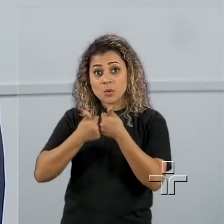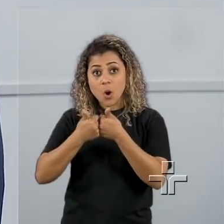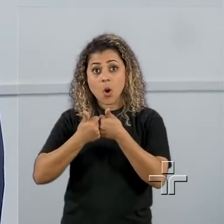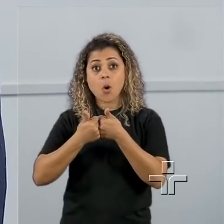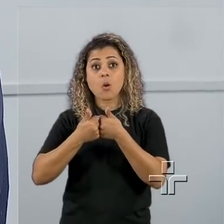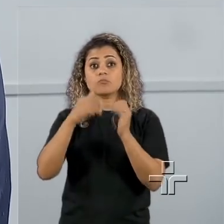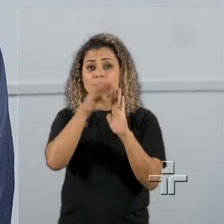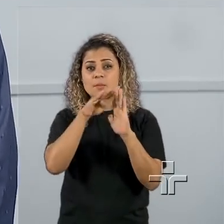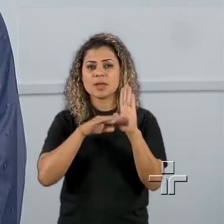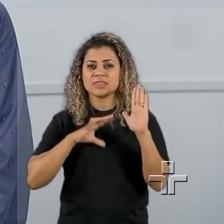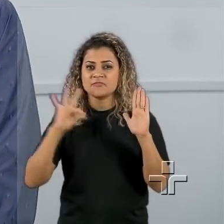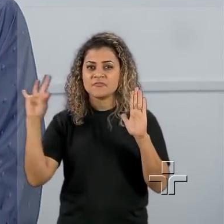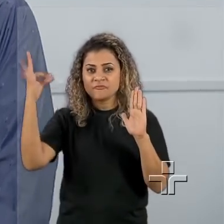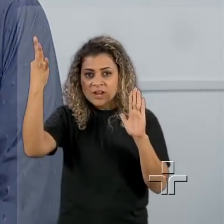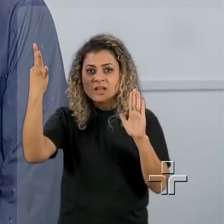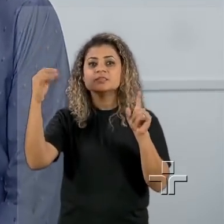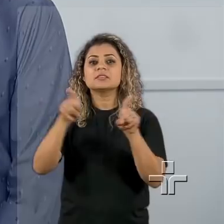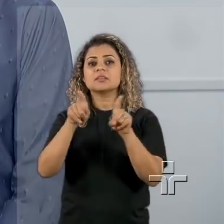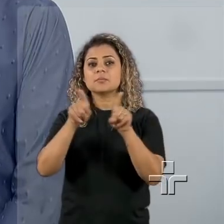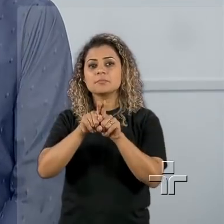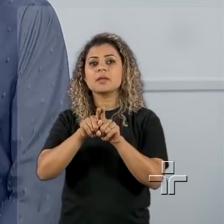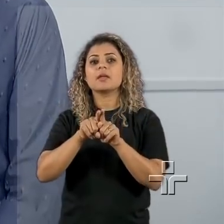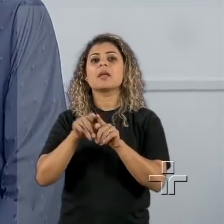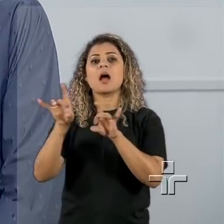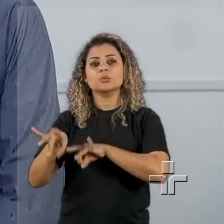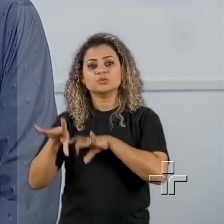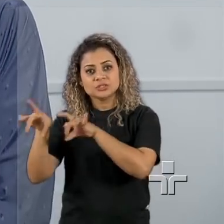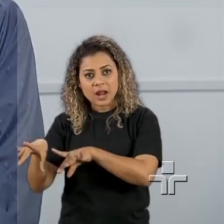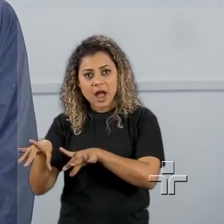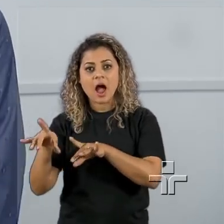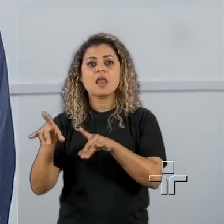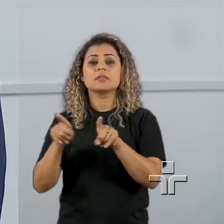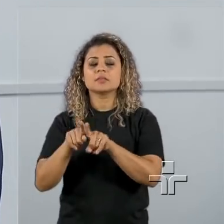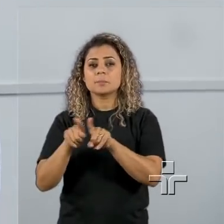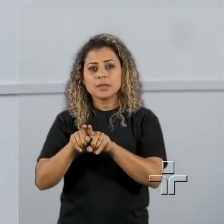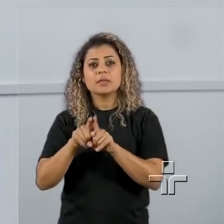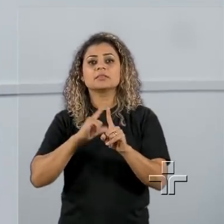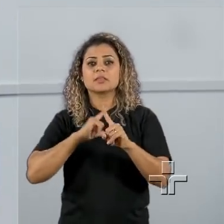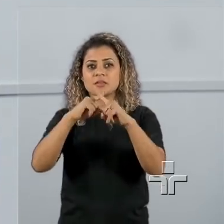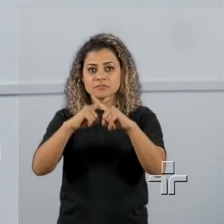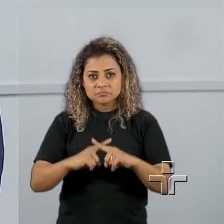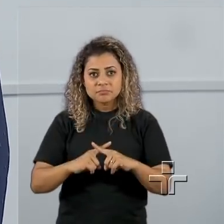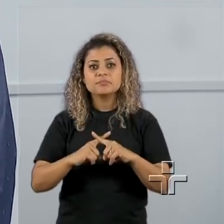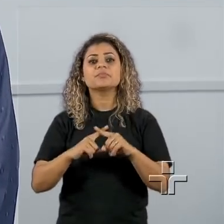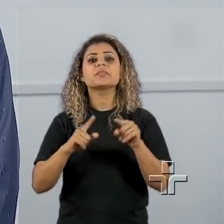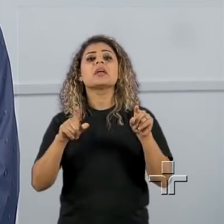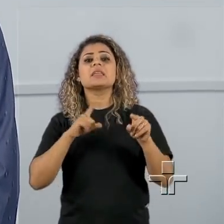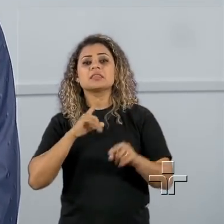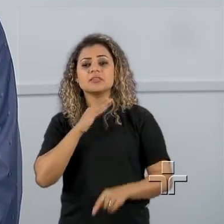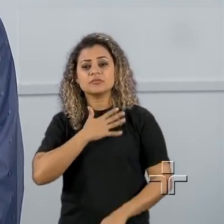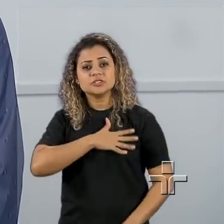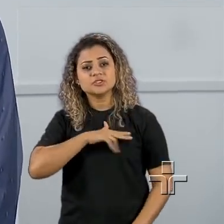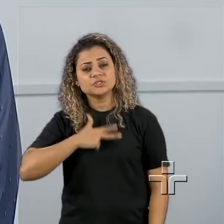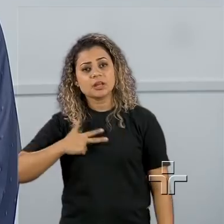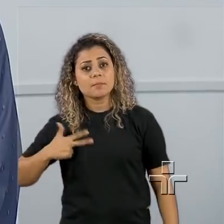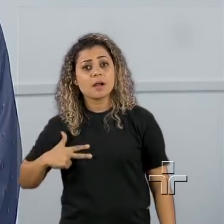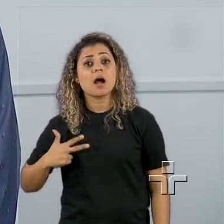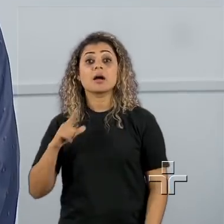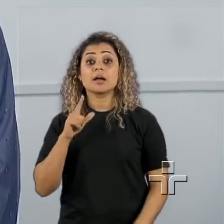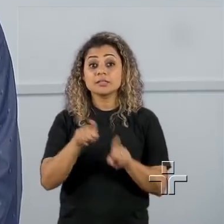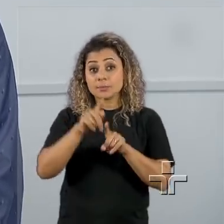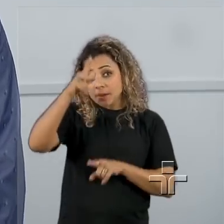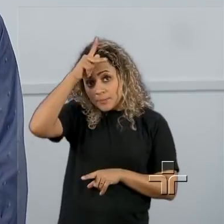a gente para falar do esporte. Dia triste para os argentinos, Para os argentinos, muito. A gente já vai chegar. Bom, o destaque do programa realmente é a seleção brasileira. Volta a